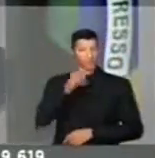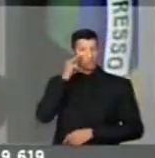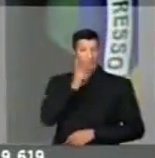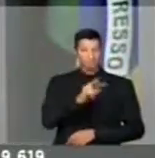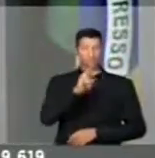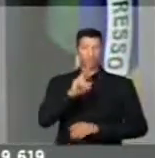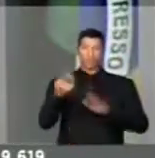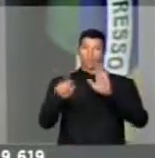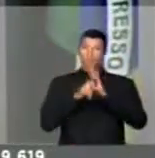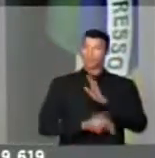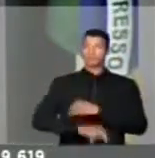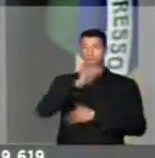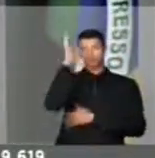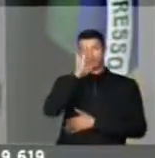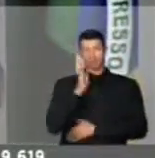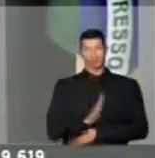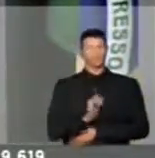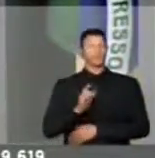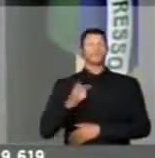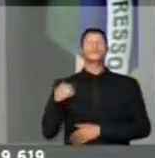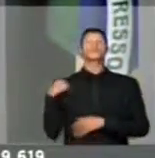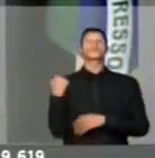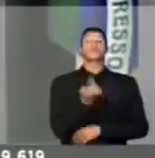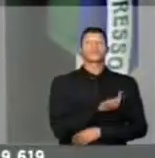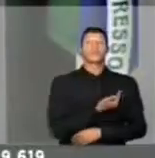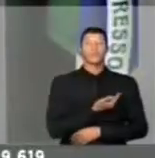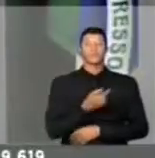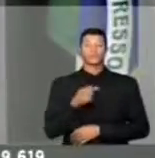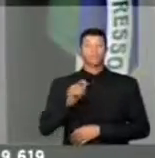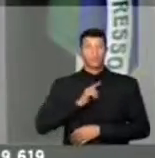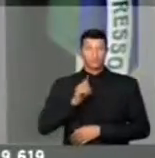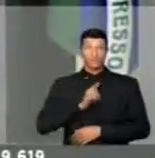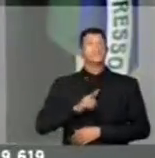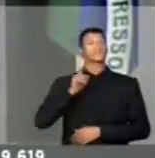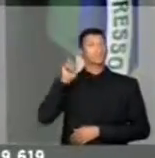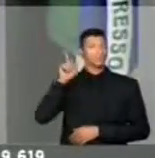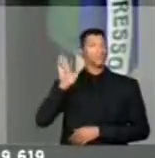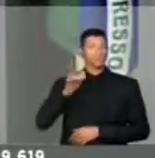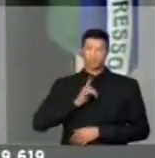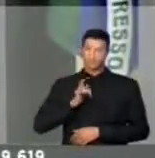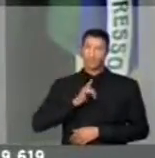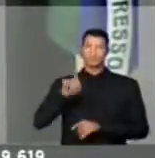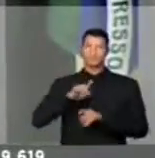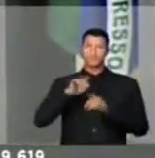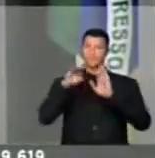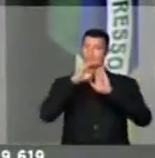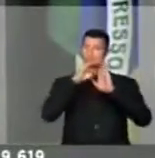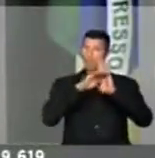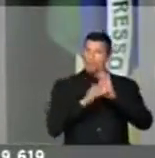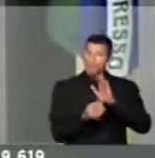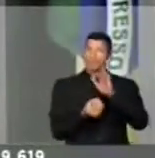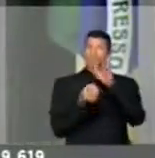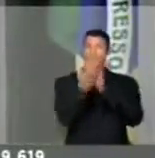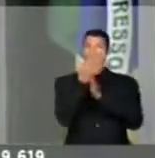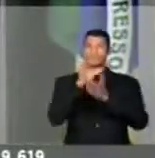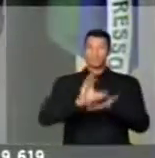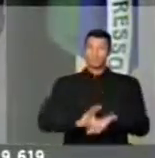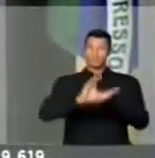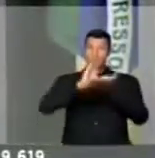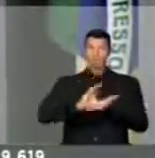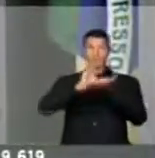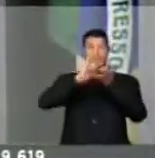nessa república do país, aonde nós temos lá a colocação, a criação de